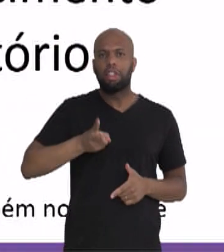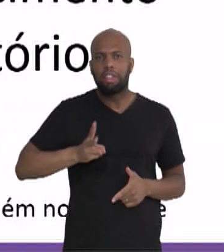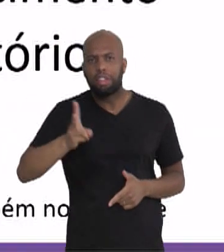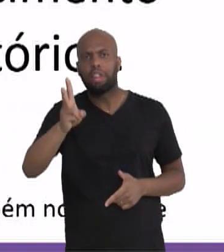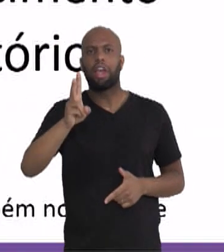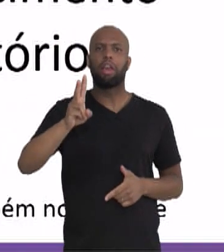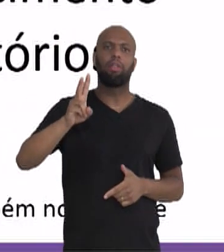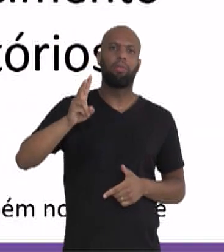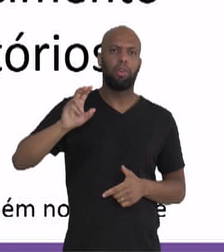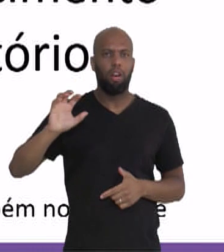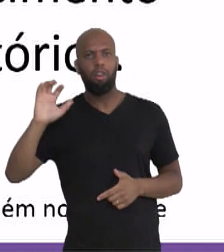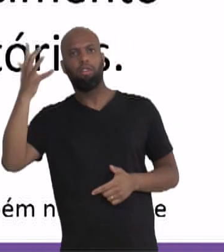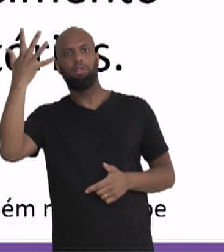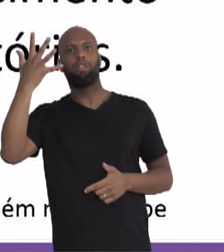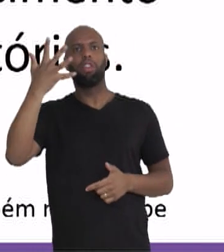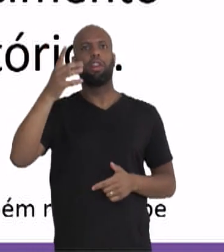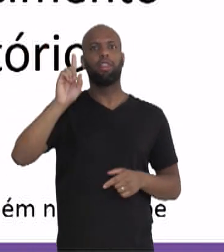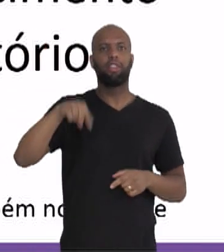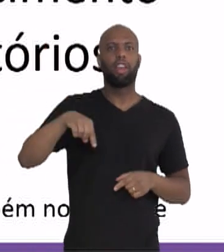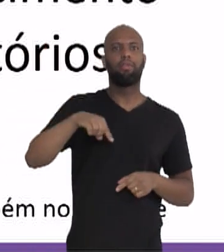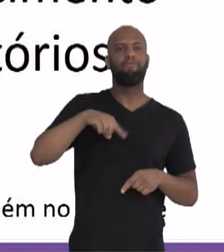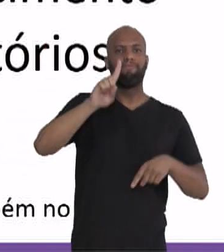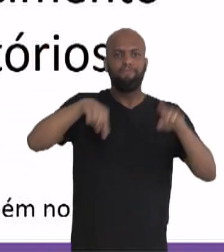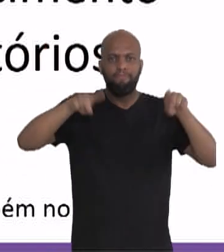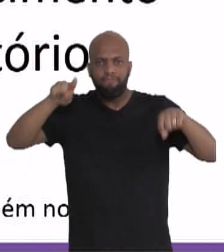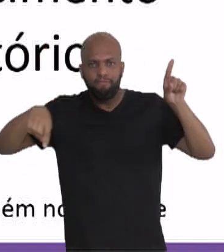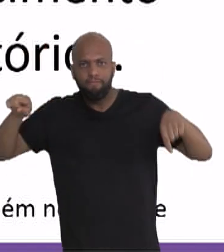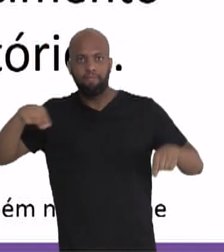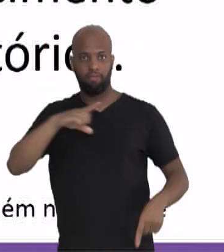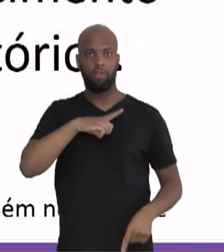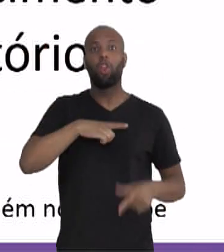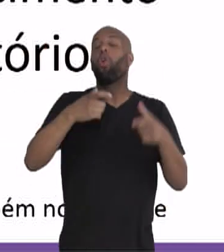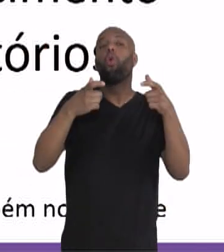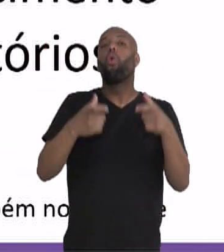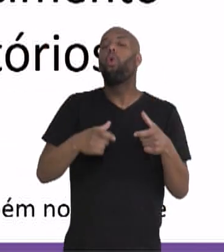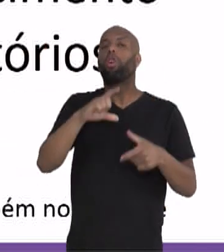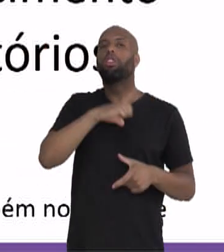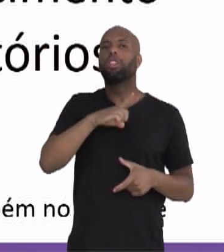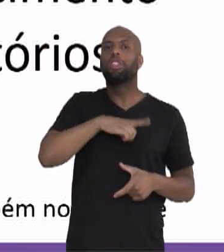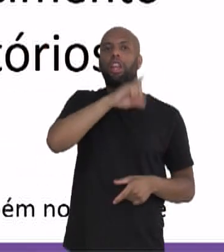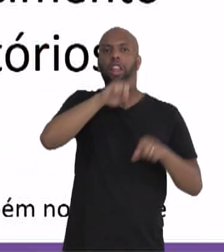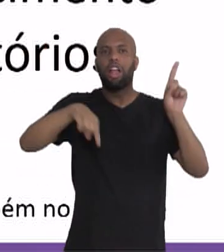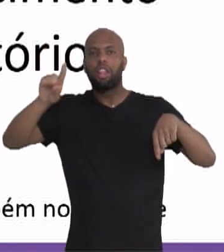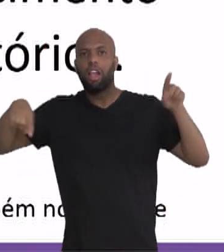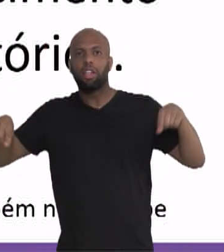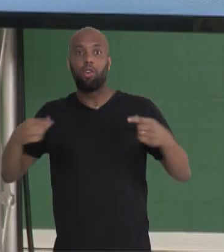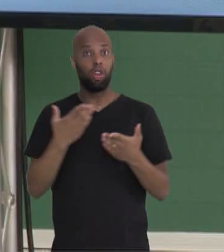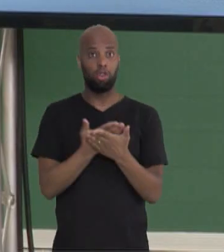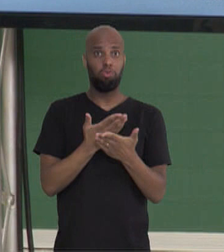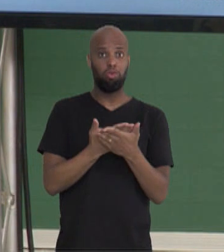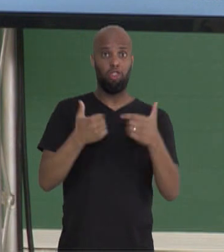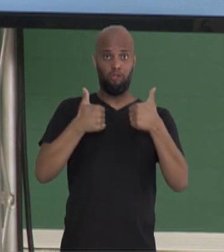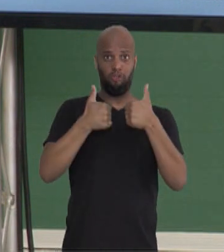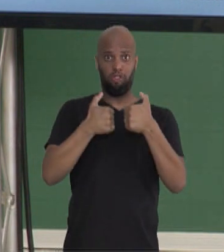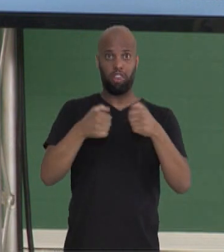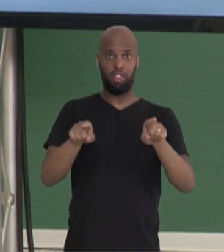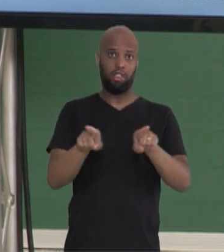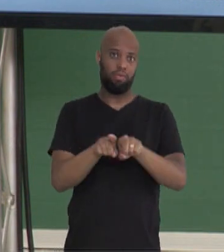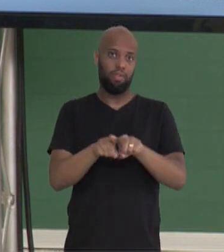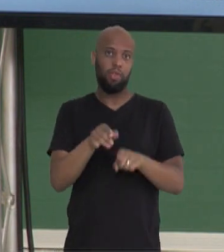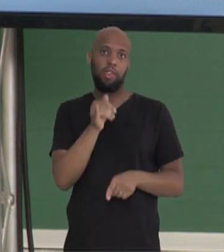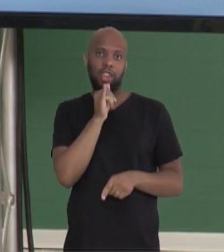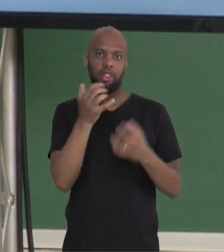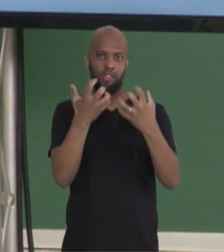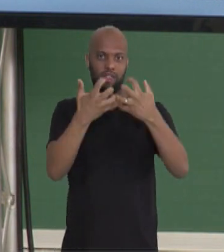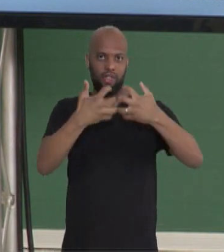periodicidade, tá? Que são períodos oscilatórios que a gente chama. Aonde que a gente pode ver bastante isso? No estudo da física, por exemplo, na parte de mecânica,